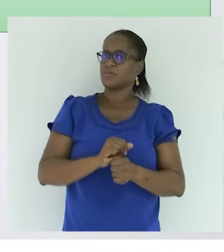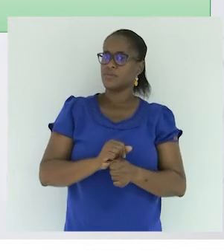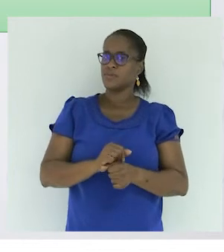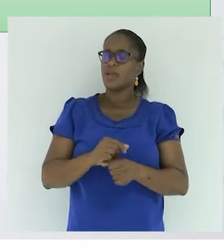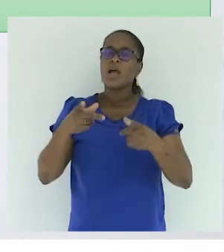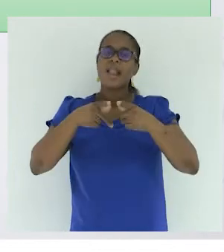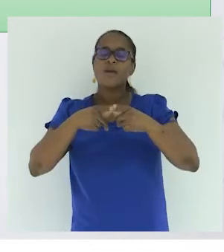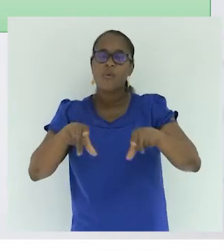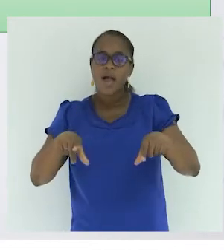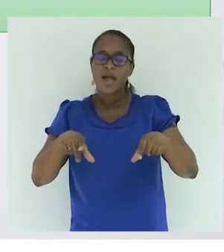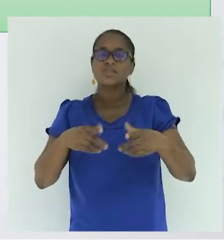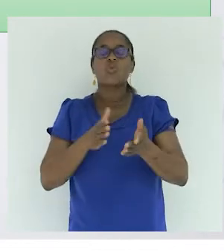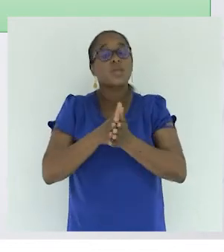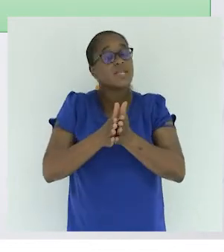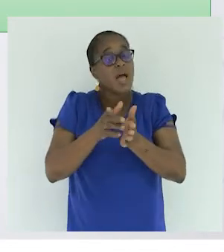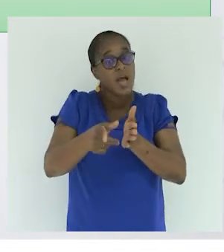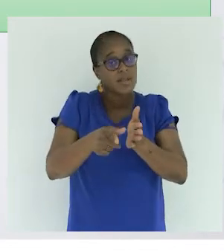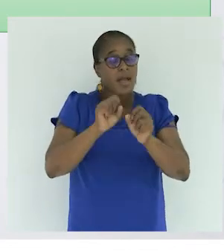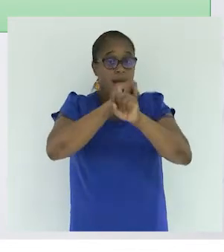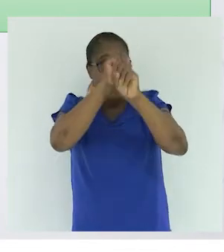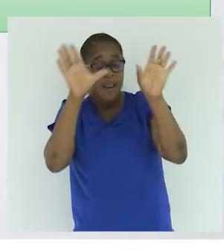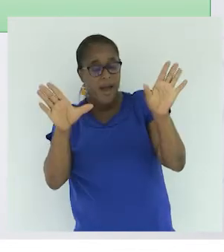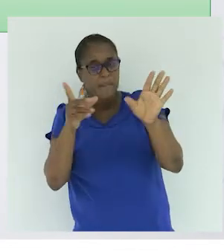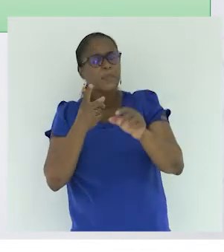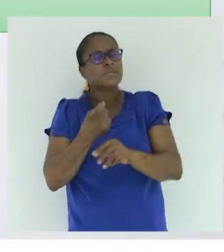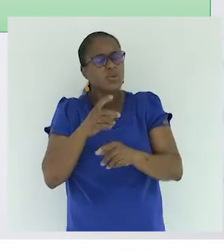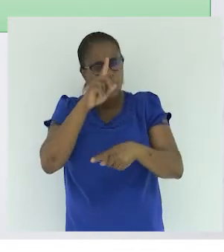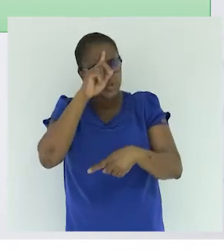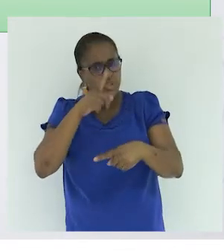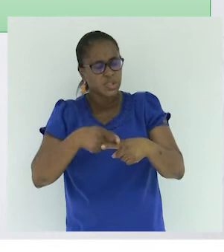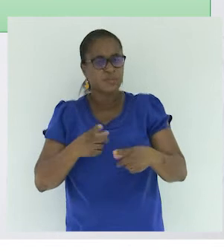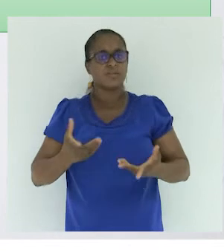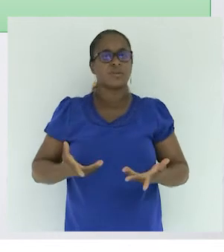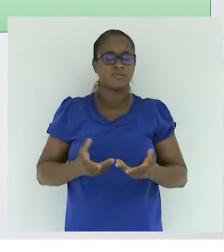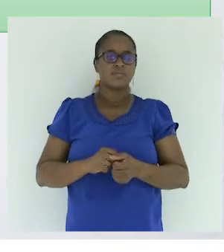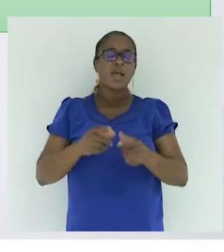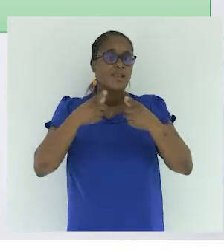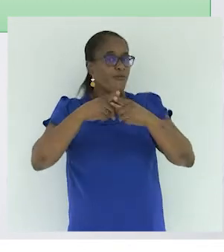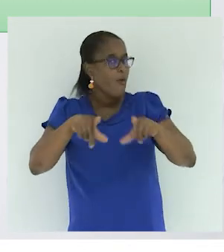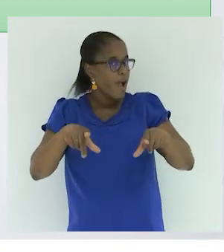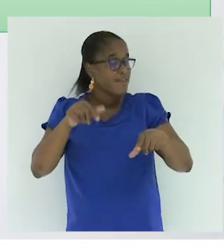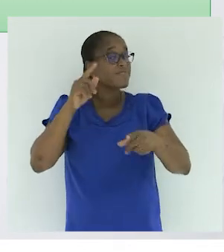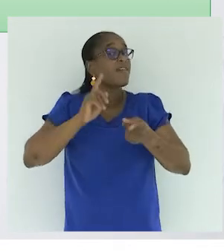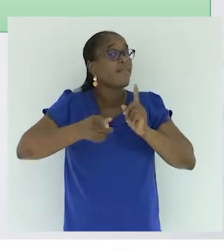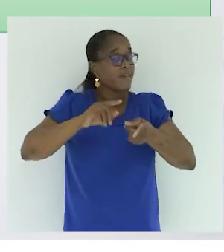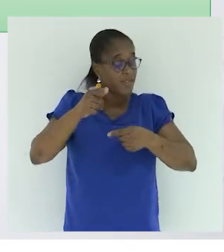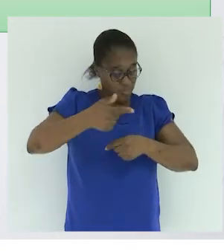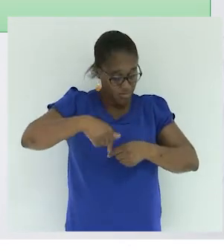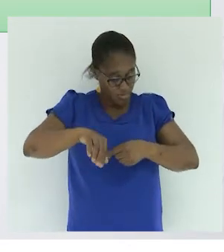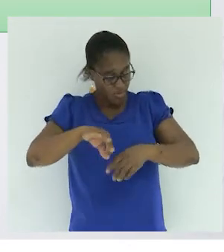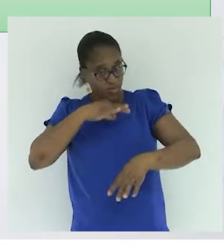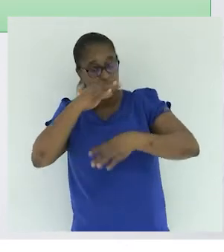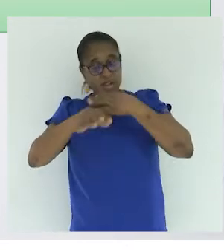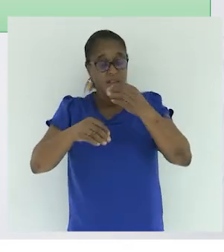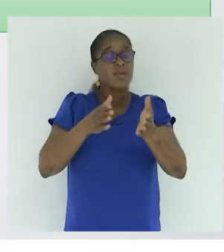é a linguagem utilizada é clara, precisa e objetiva. A linguagem que utilizamos ou que